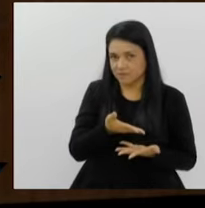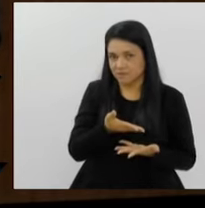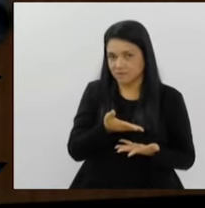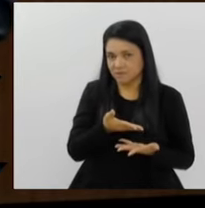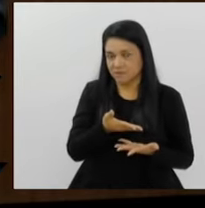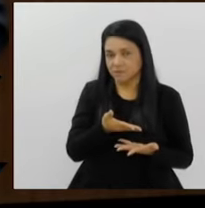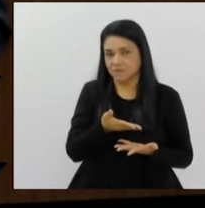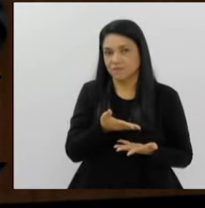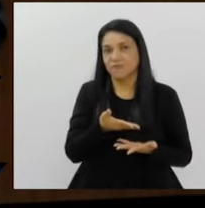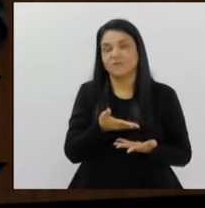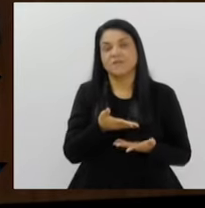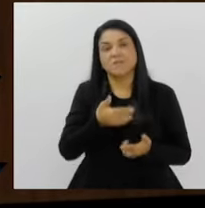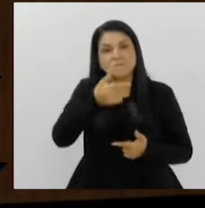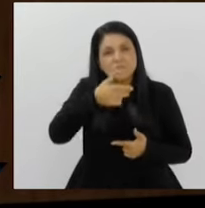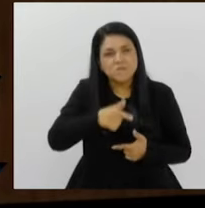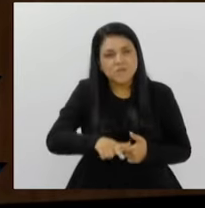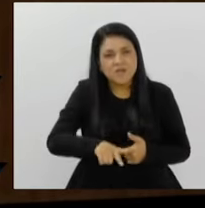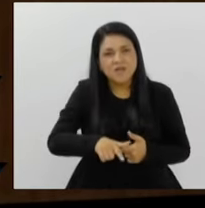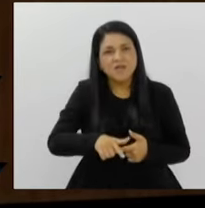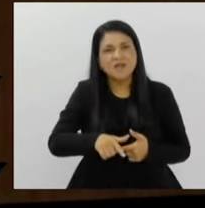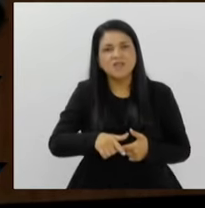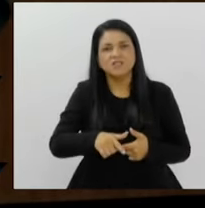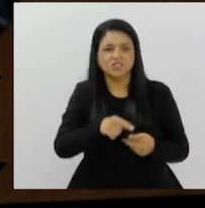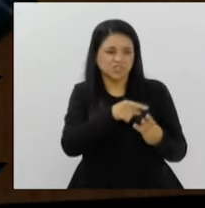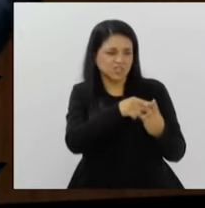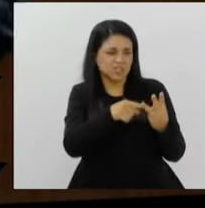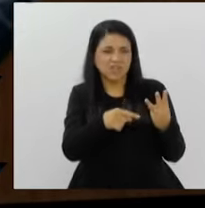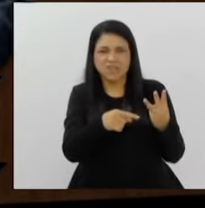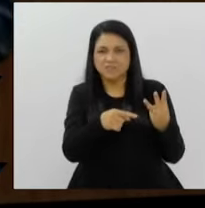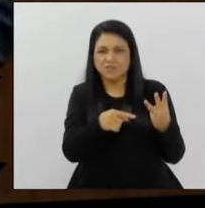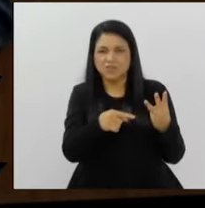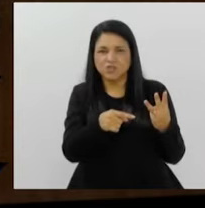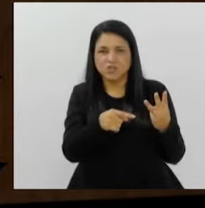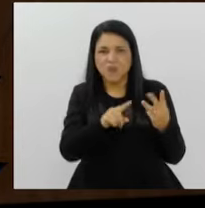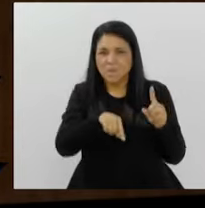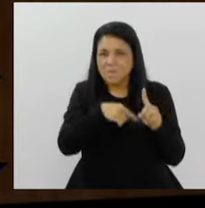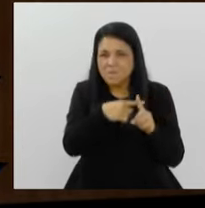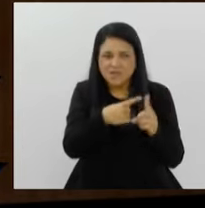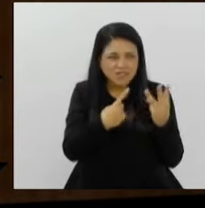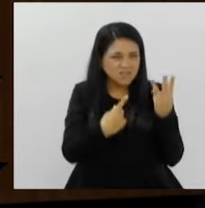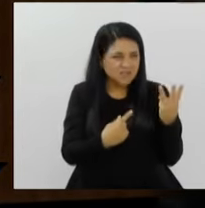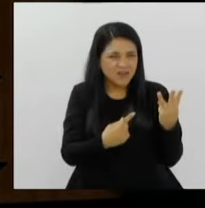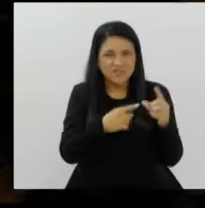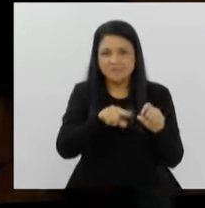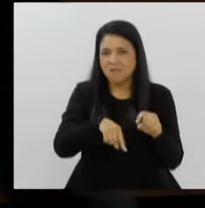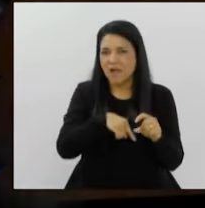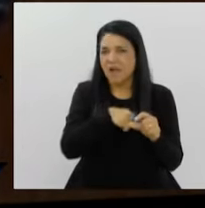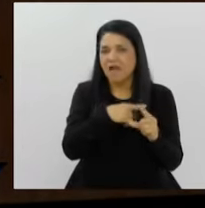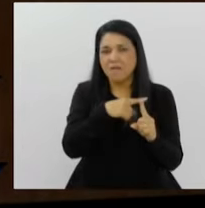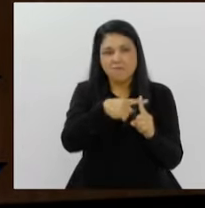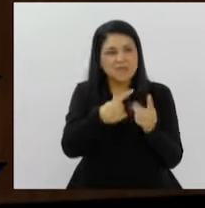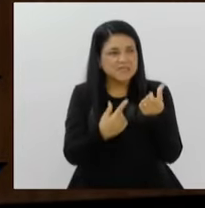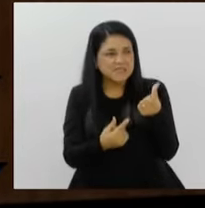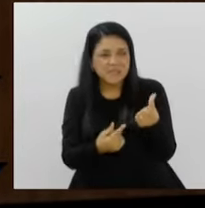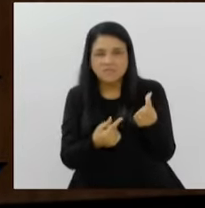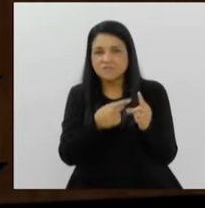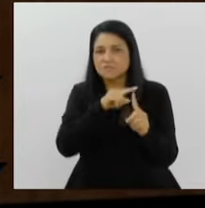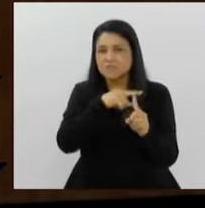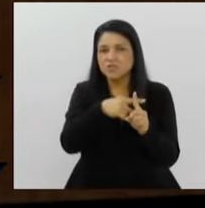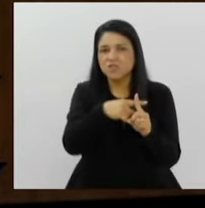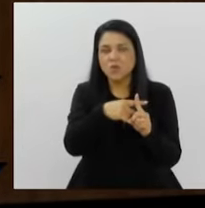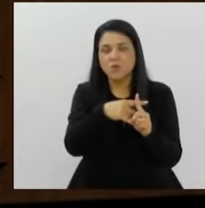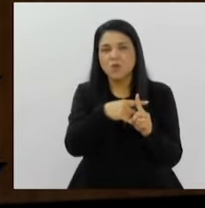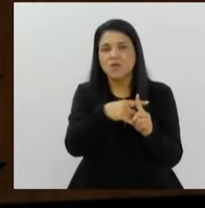não é mais 3 pessoas baleadas, mais 6 pessoas baleadas. Essas pessoas